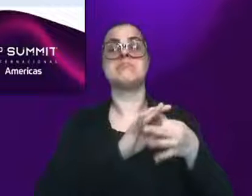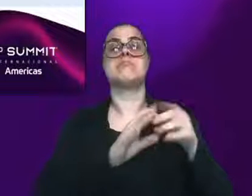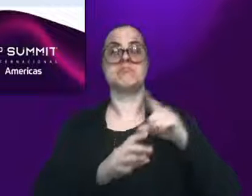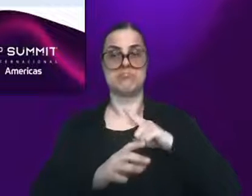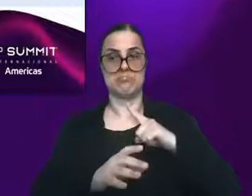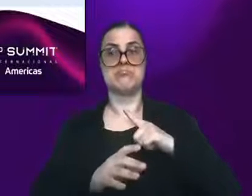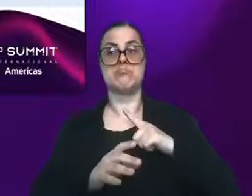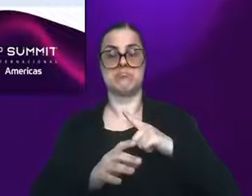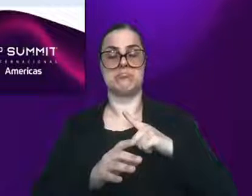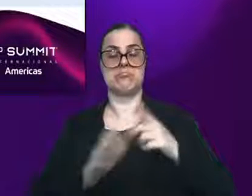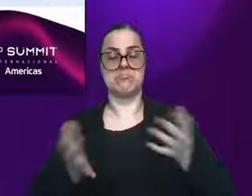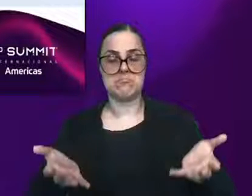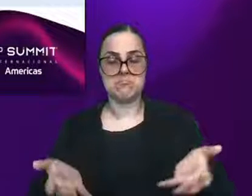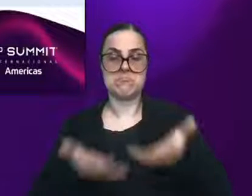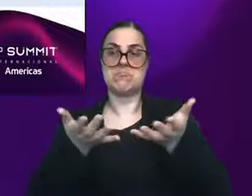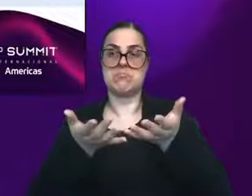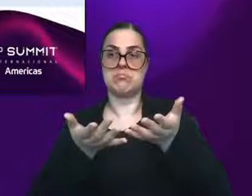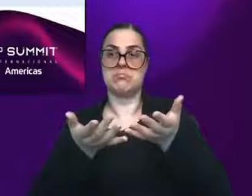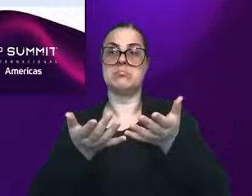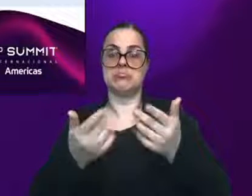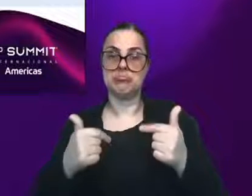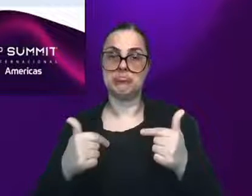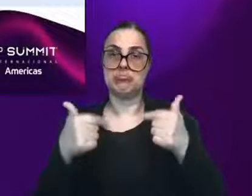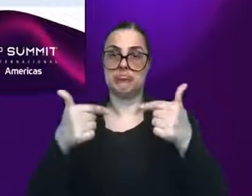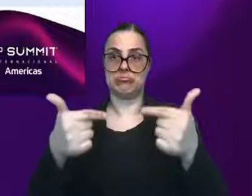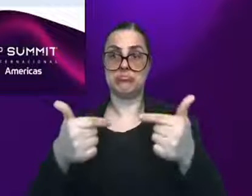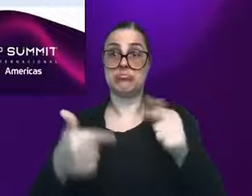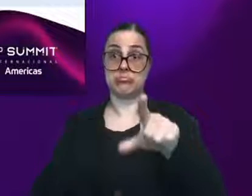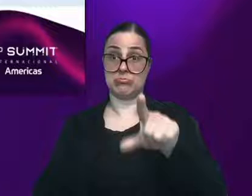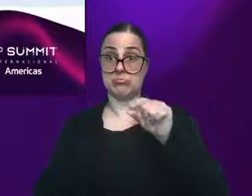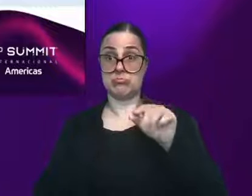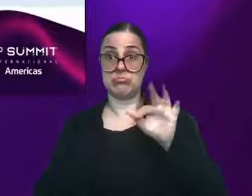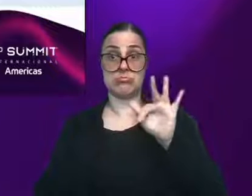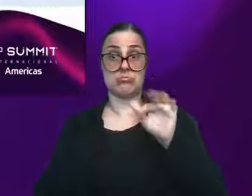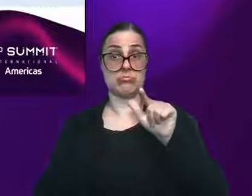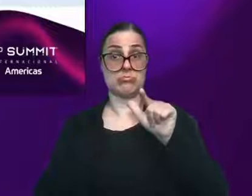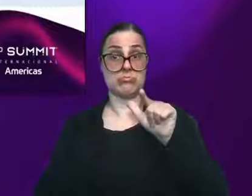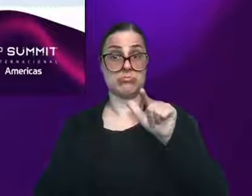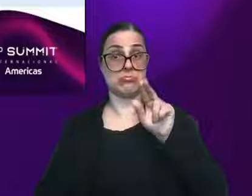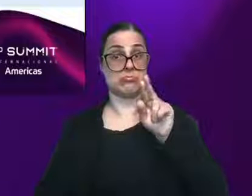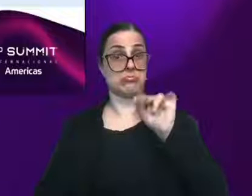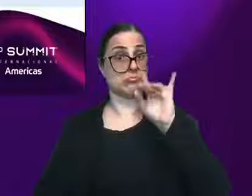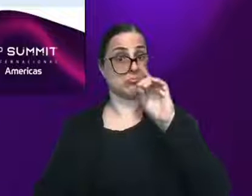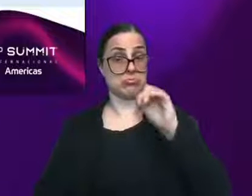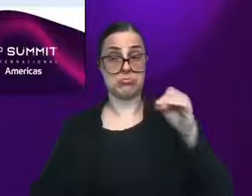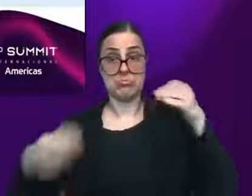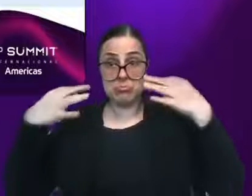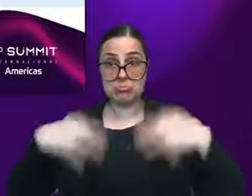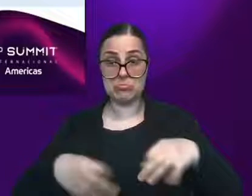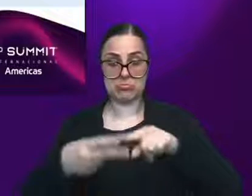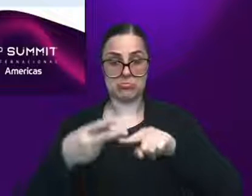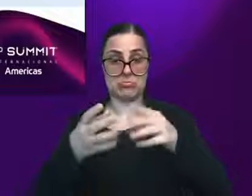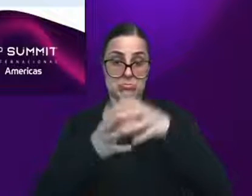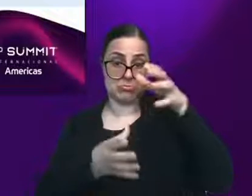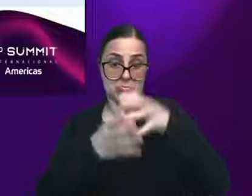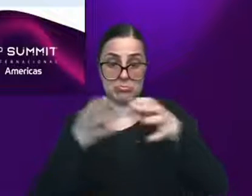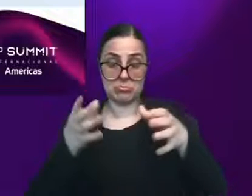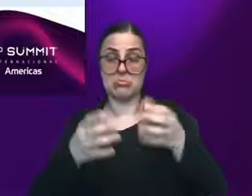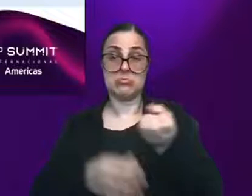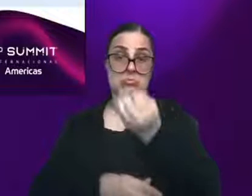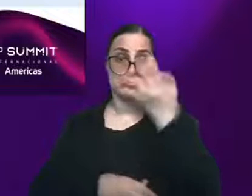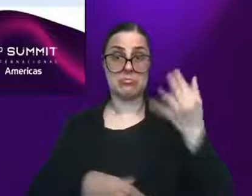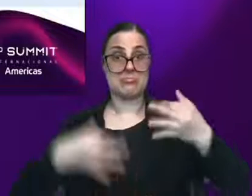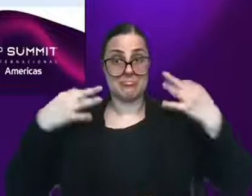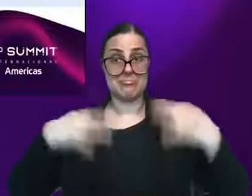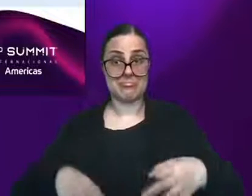coordenadas destinadas à seleção do fluido correto, na dose e duração correta, que resultam no melhor desfecho clínico,